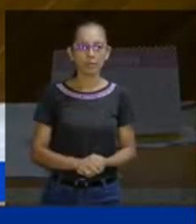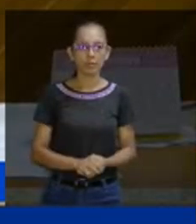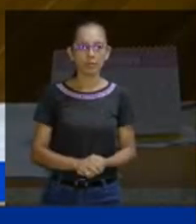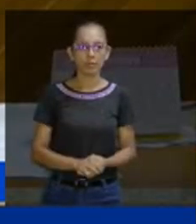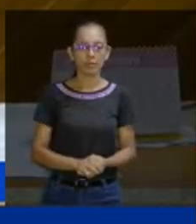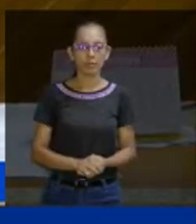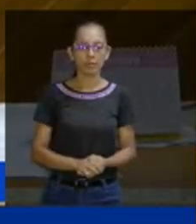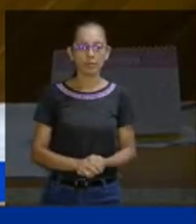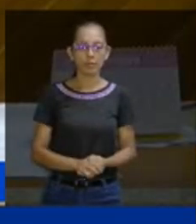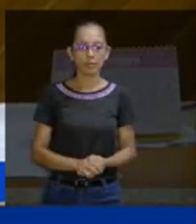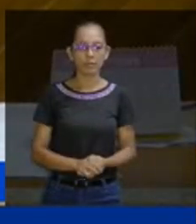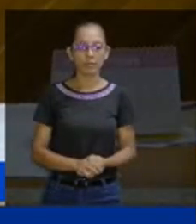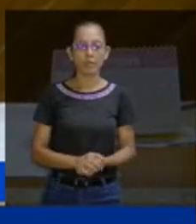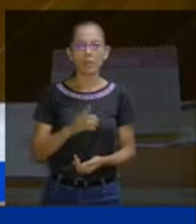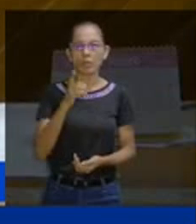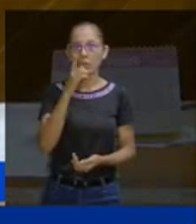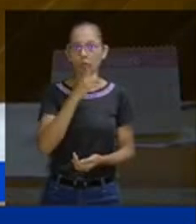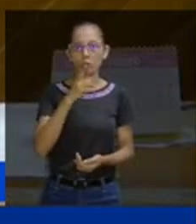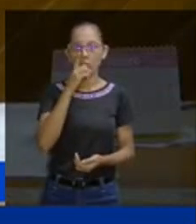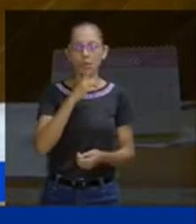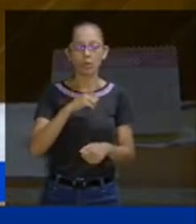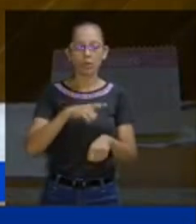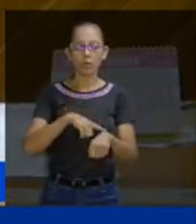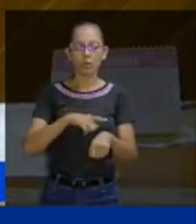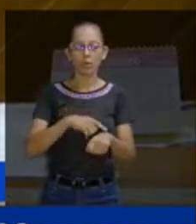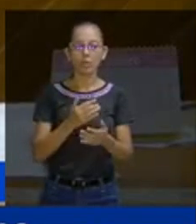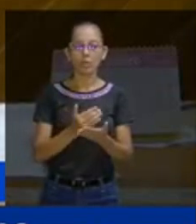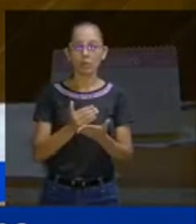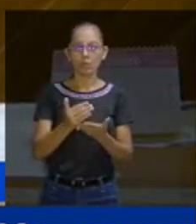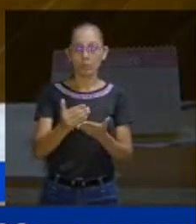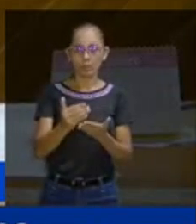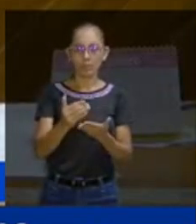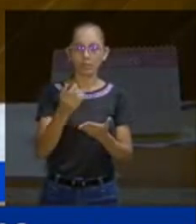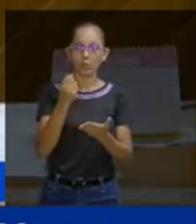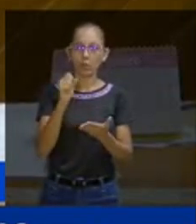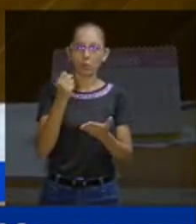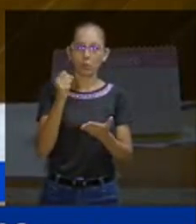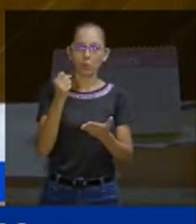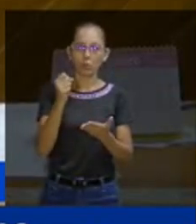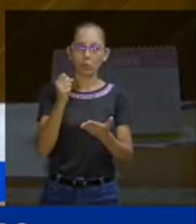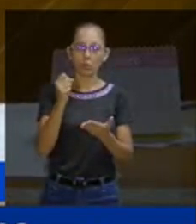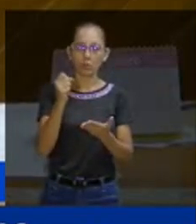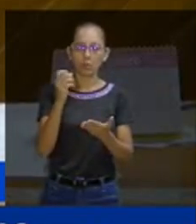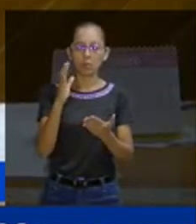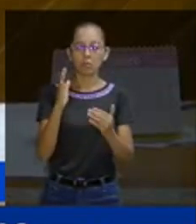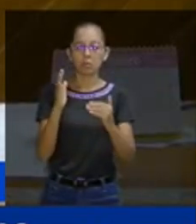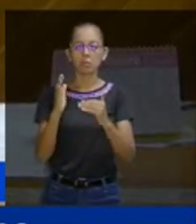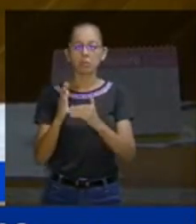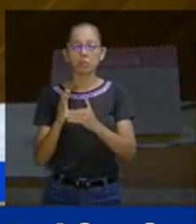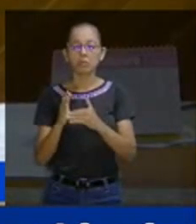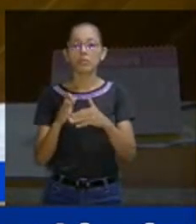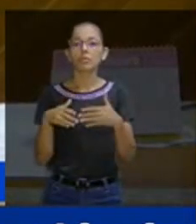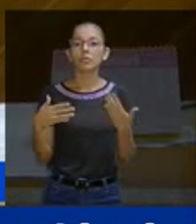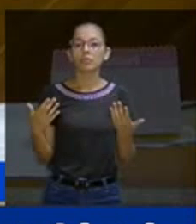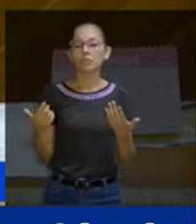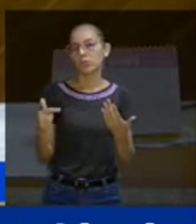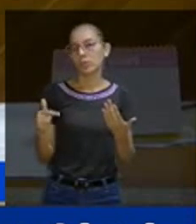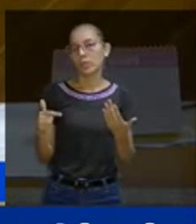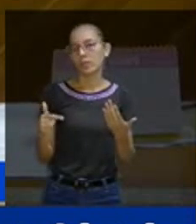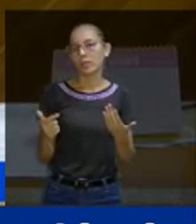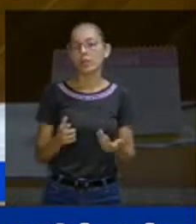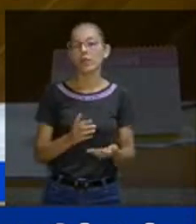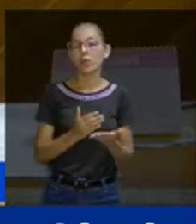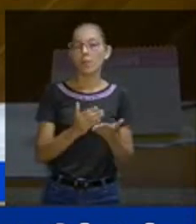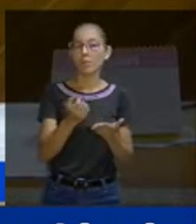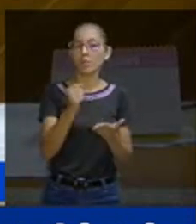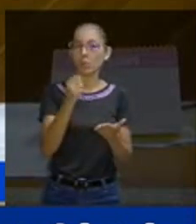permanente, que vai ser das 8 horas, tem hora para começar e não tem para terminar no domingo. Vai ser um prazer recebê-los todos aqui. Senhor